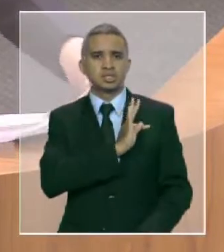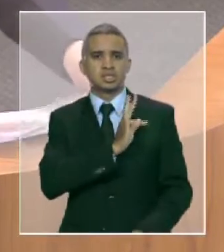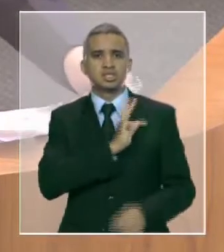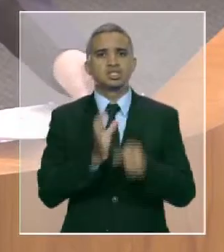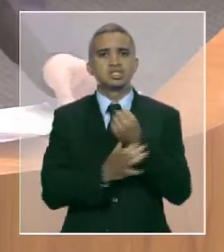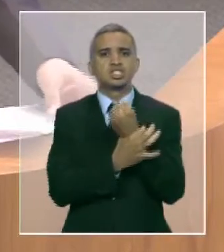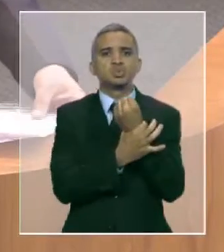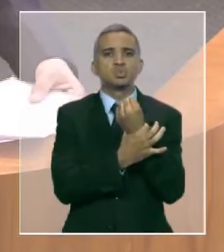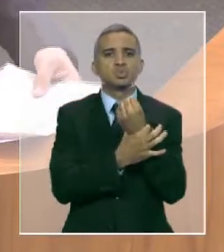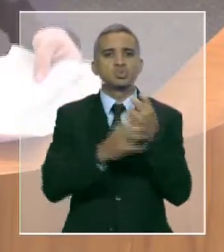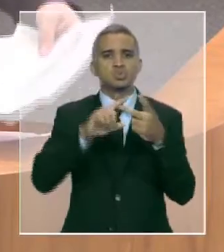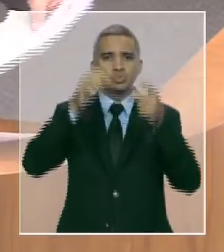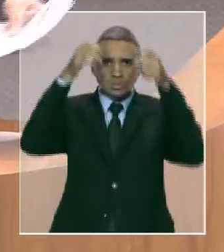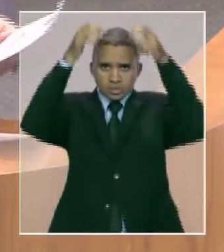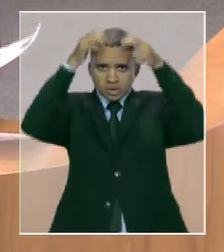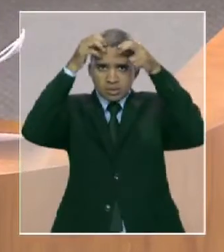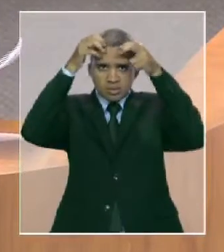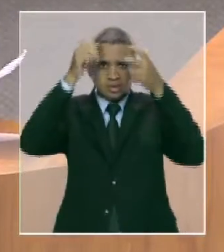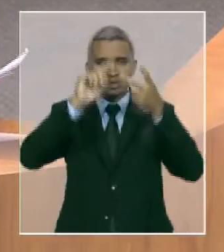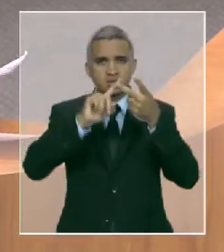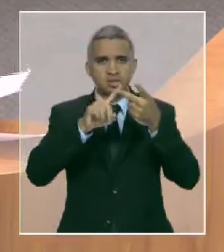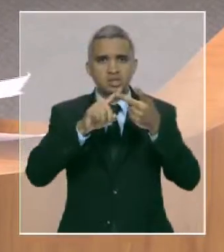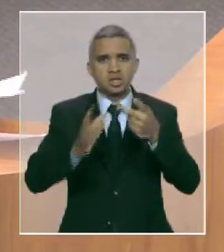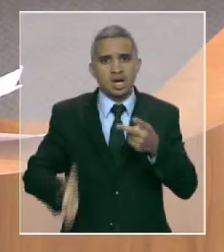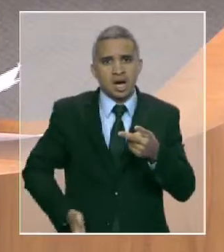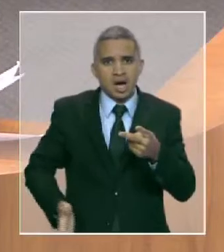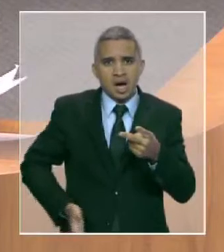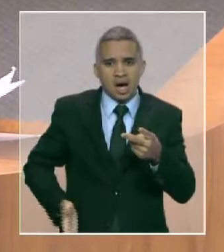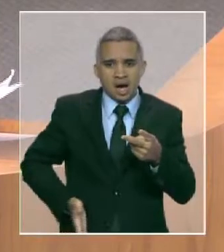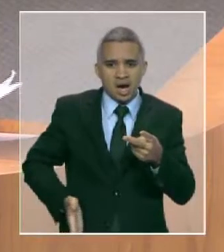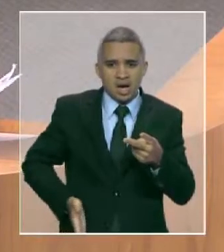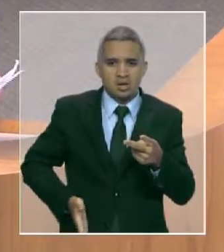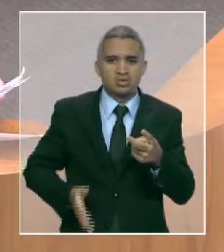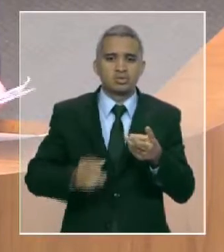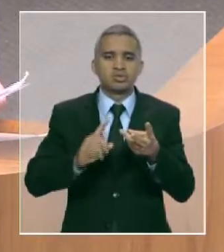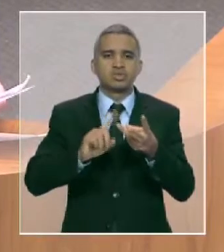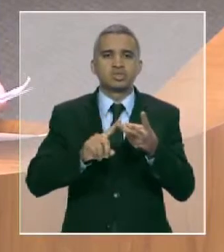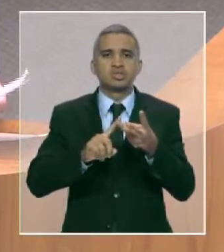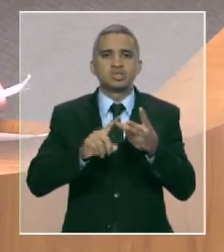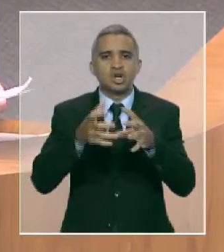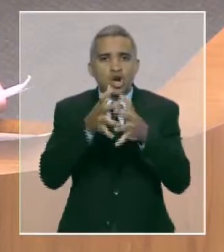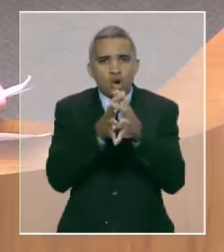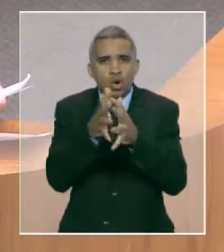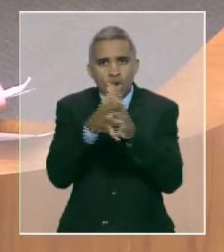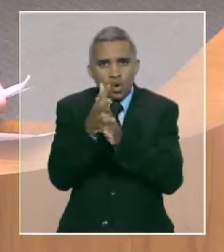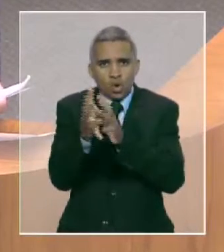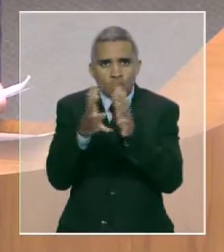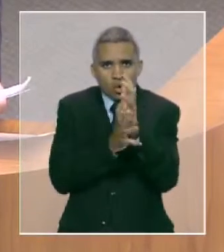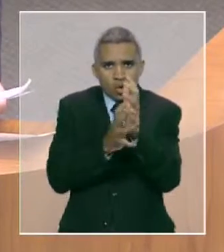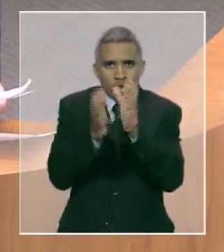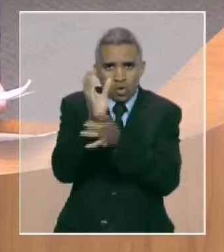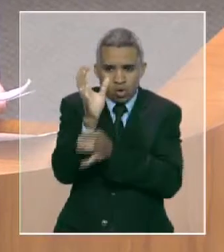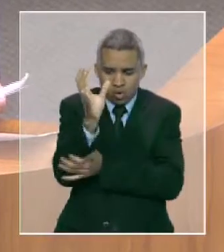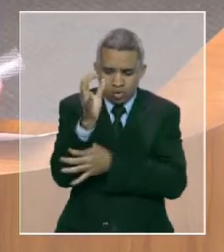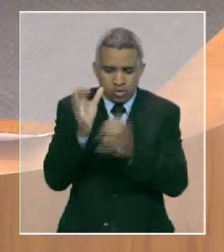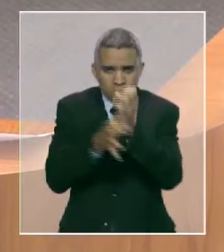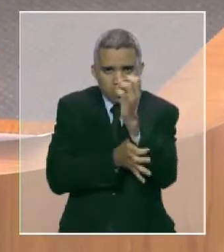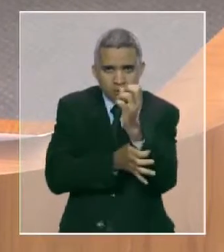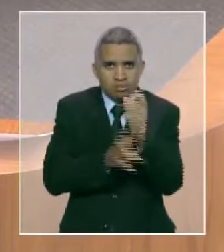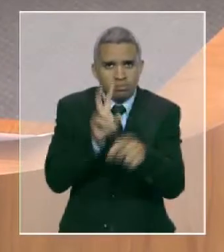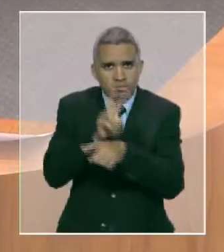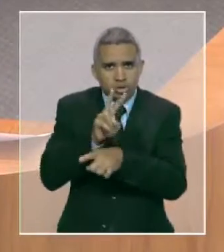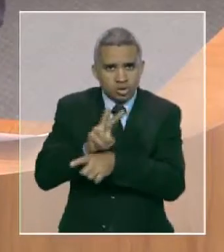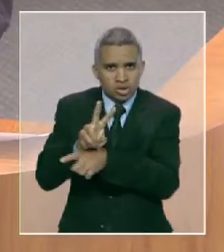comprida, botas, luvas. Na vaquejada promovida, filiada à associação, fica obrigatório a presença de uma equipe